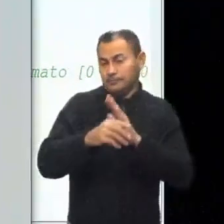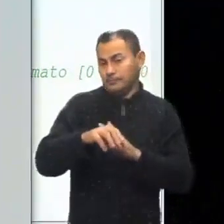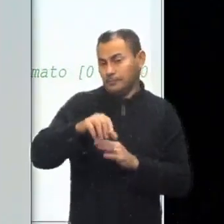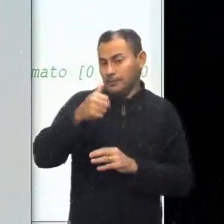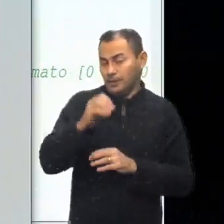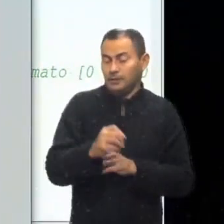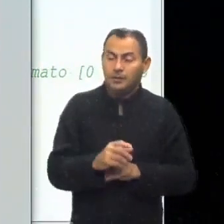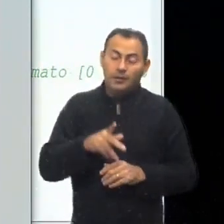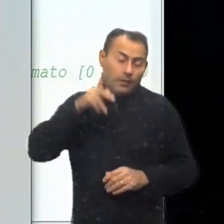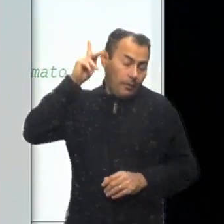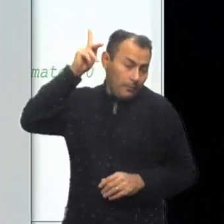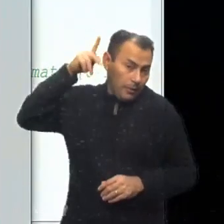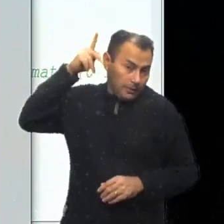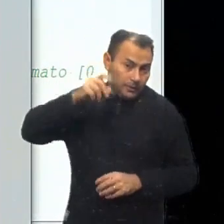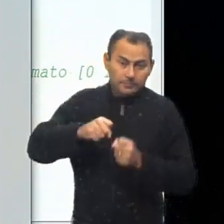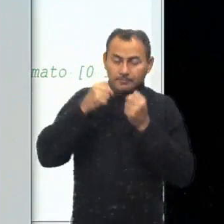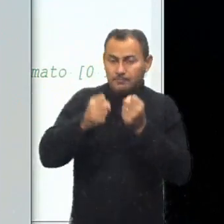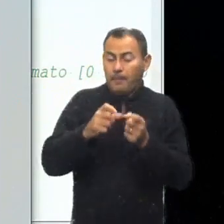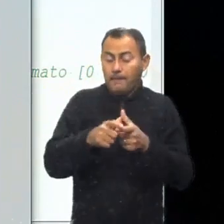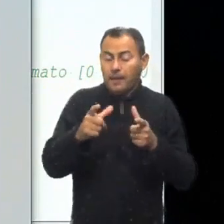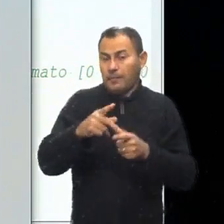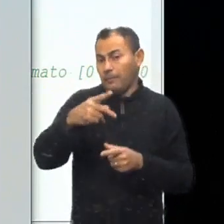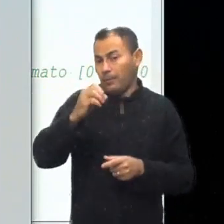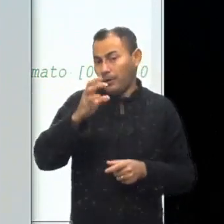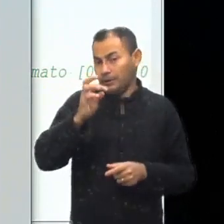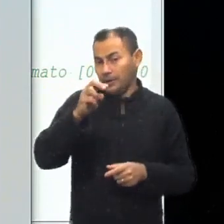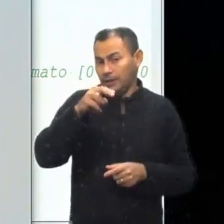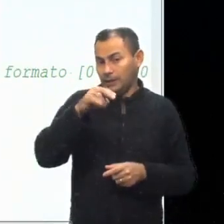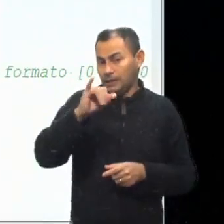seja, eu tenho uma potência maior de transmissão.